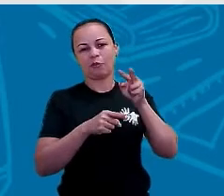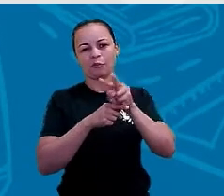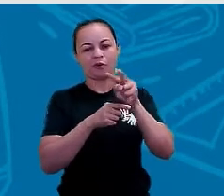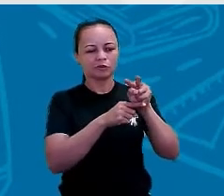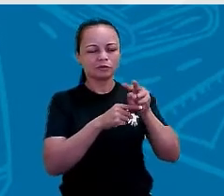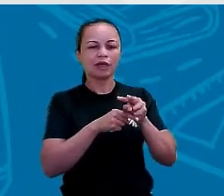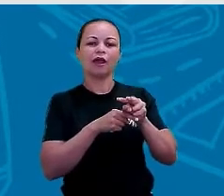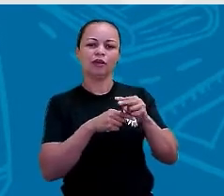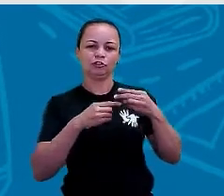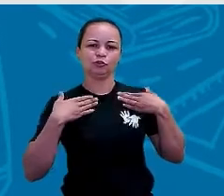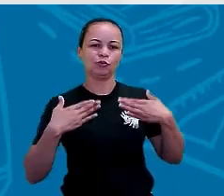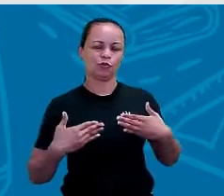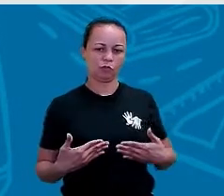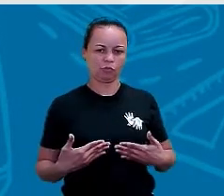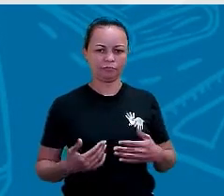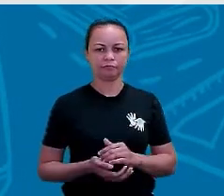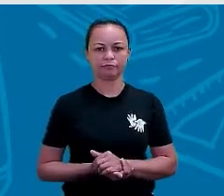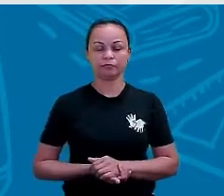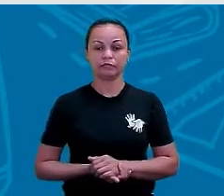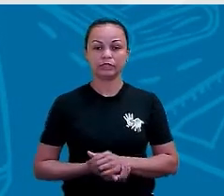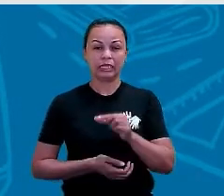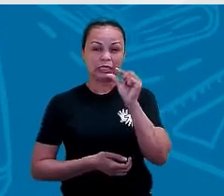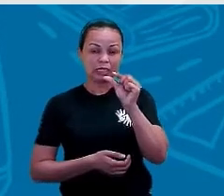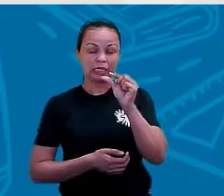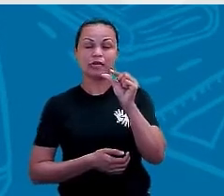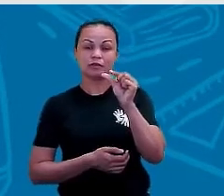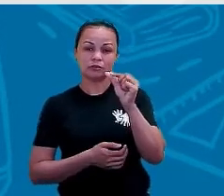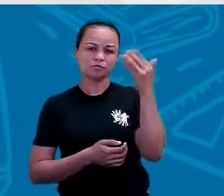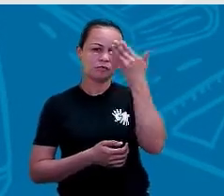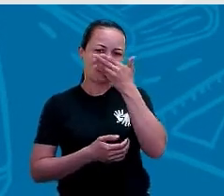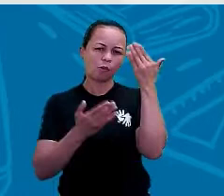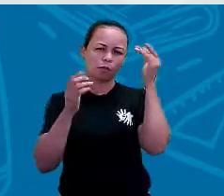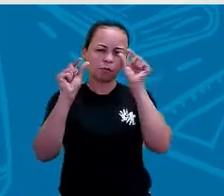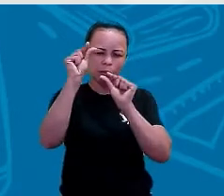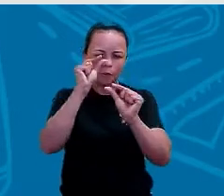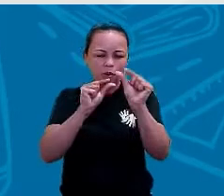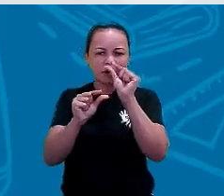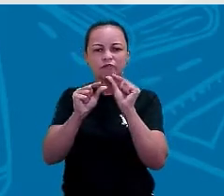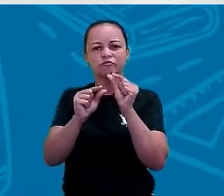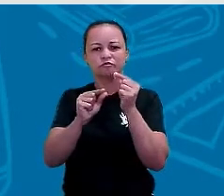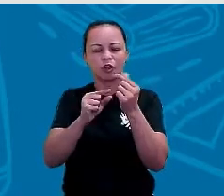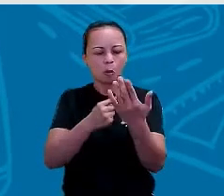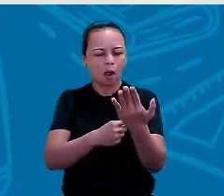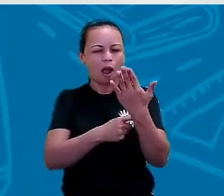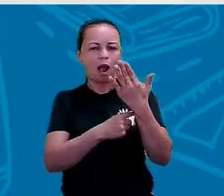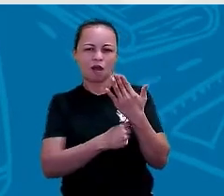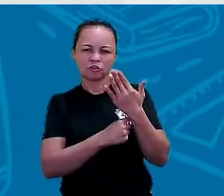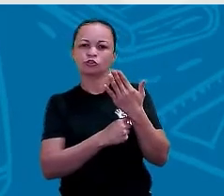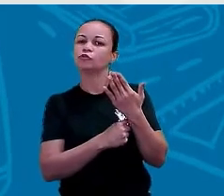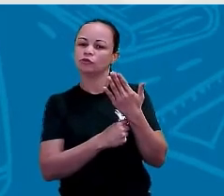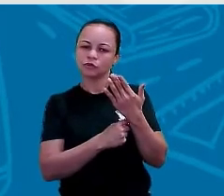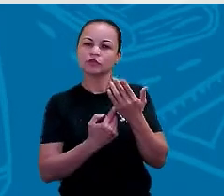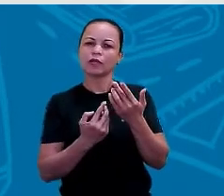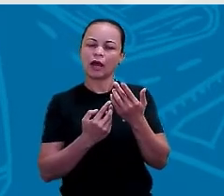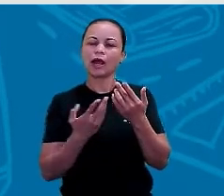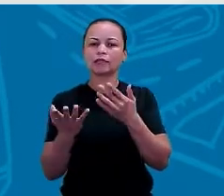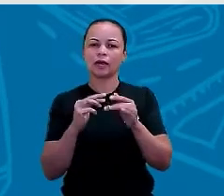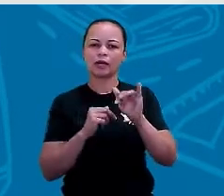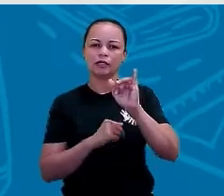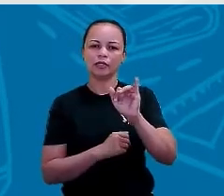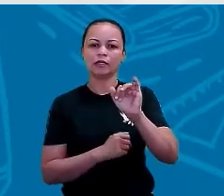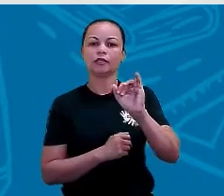nosso corpo. E esses micro-organismos na nossa pele vão nos dar imunidade, aquilo que nós chamamos